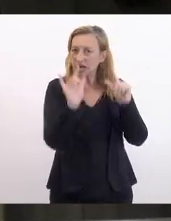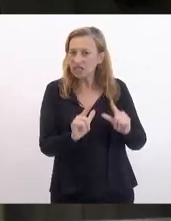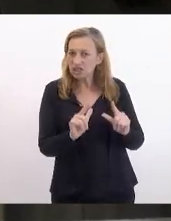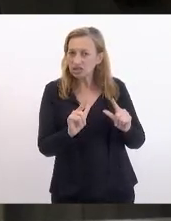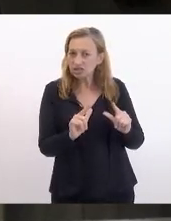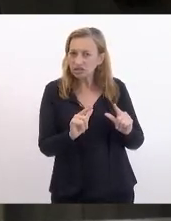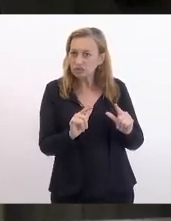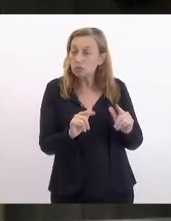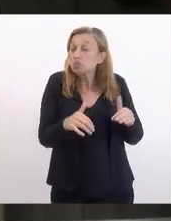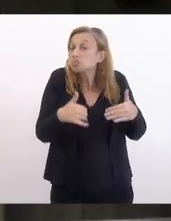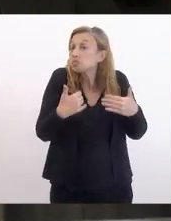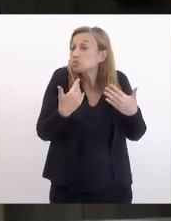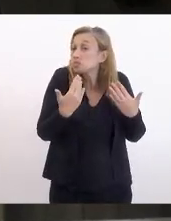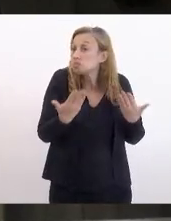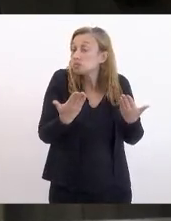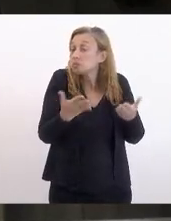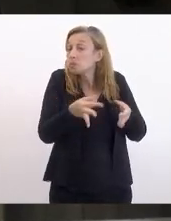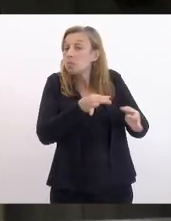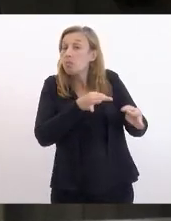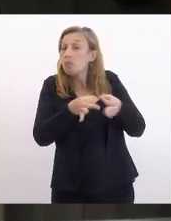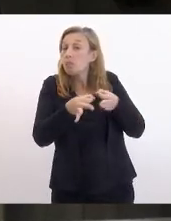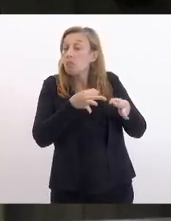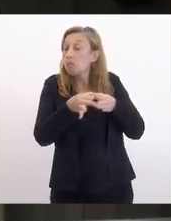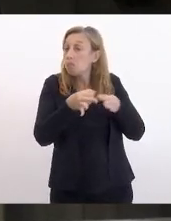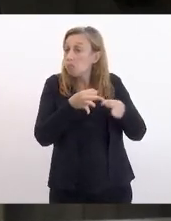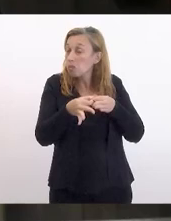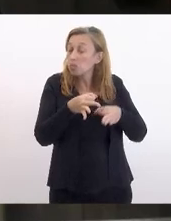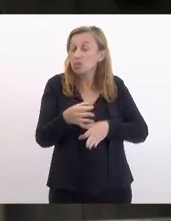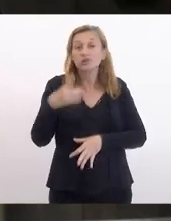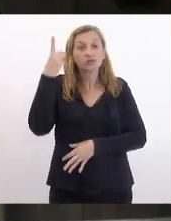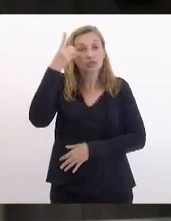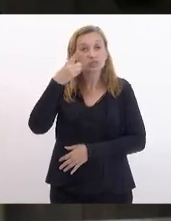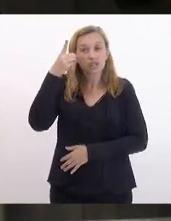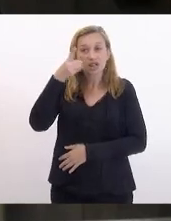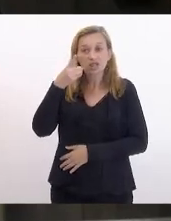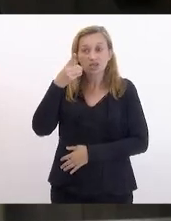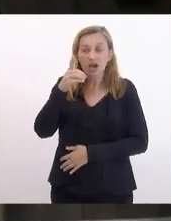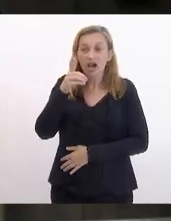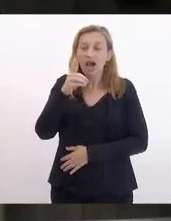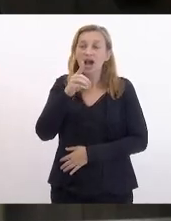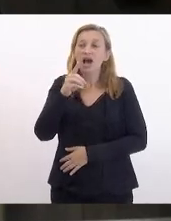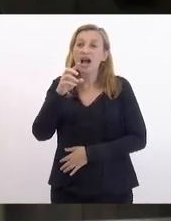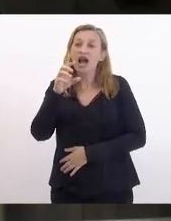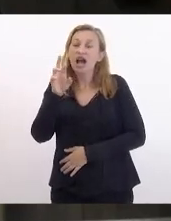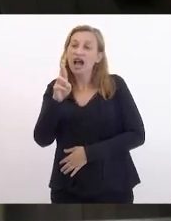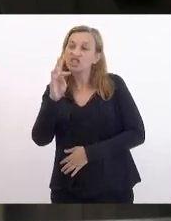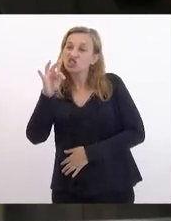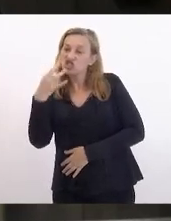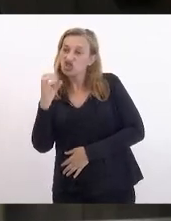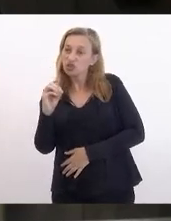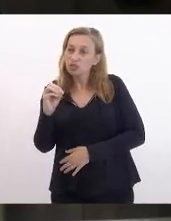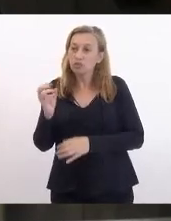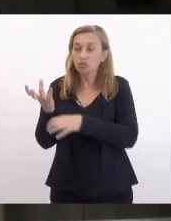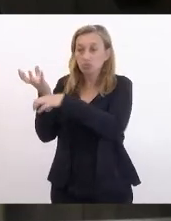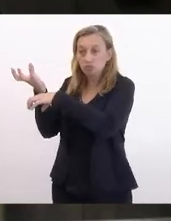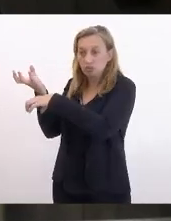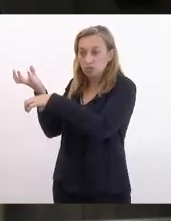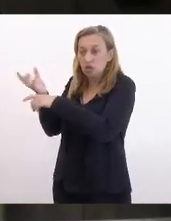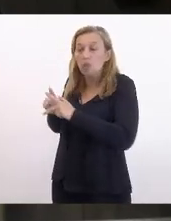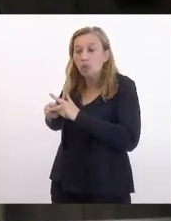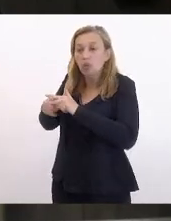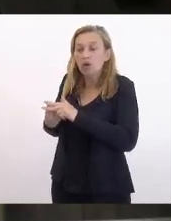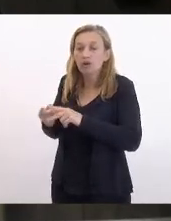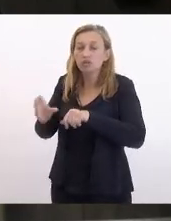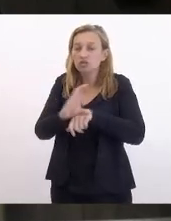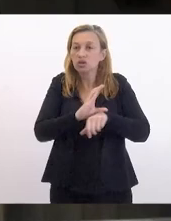isso se organizem Deputado Giovani Ratinho para no Congresso Nacional alterar a constituição